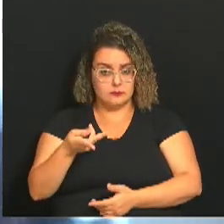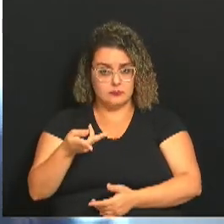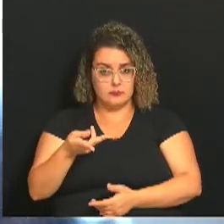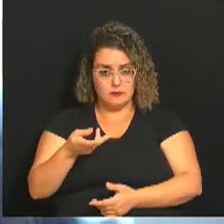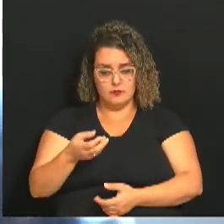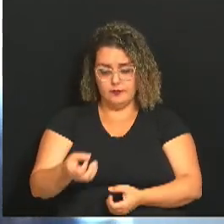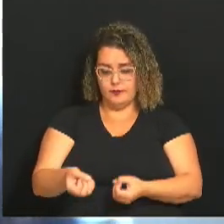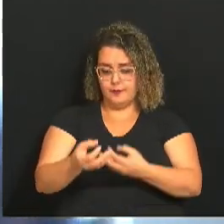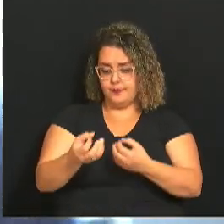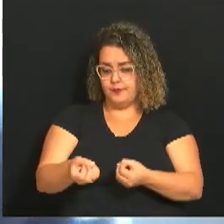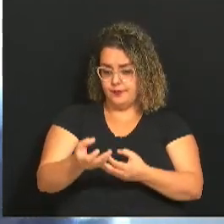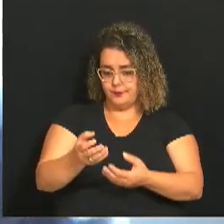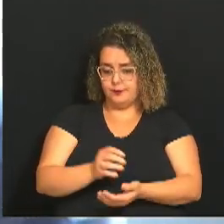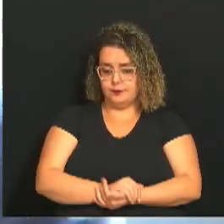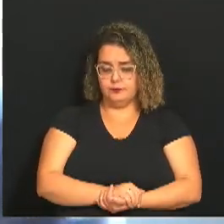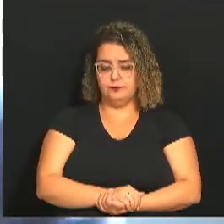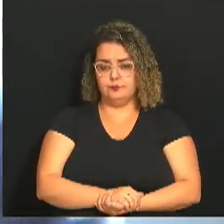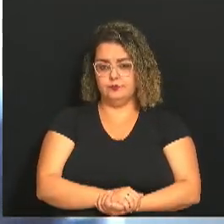informação,